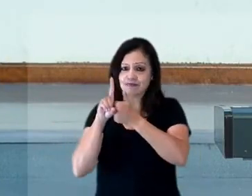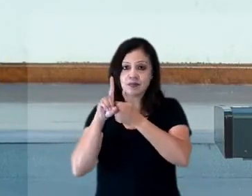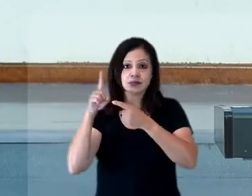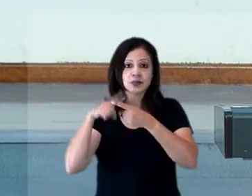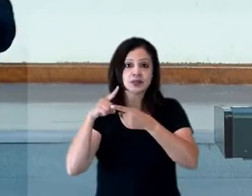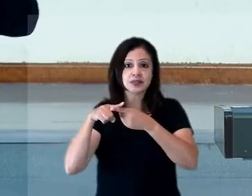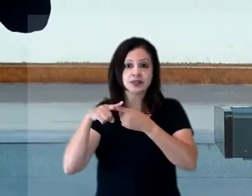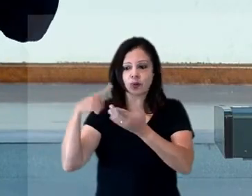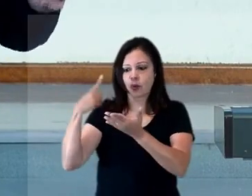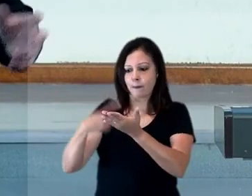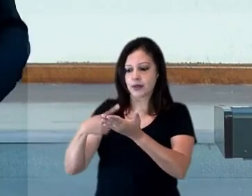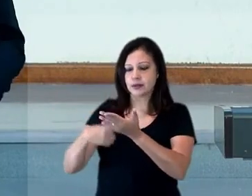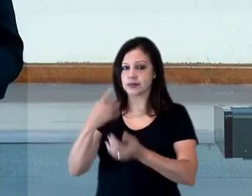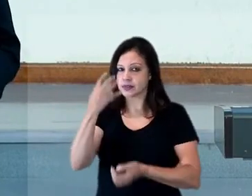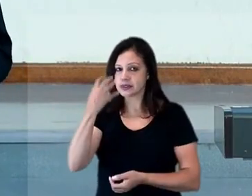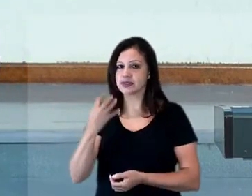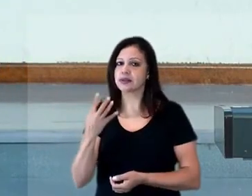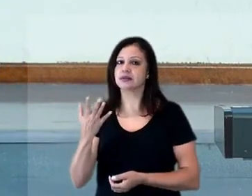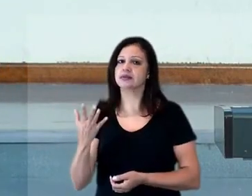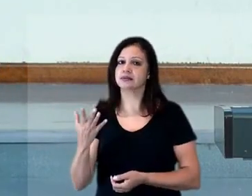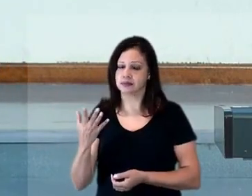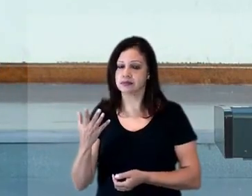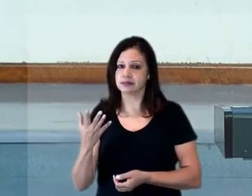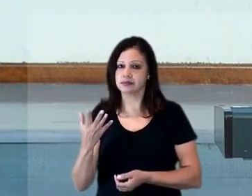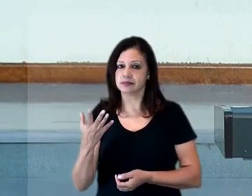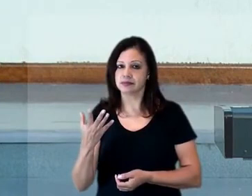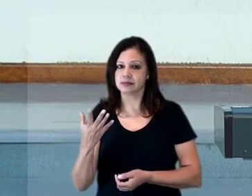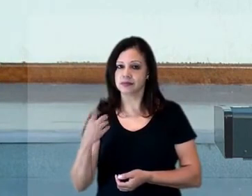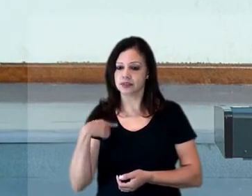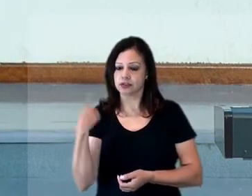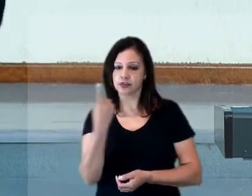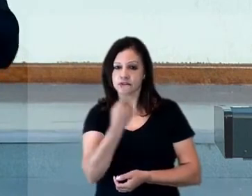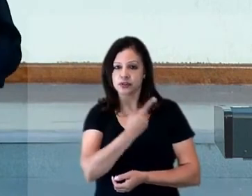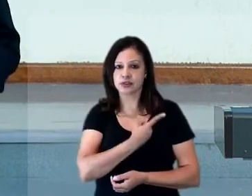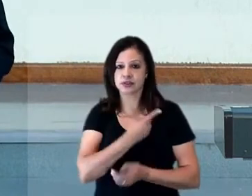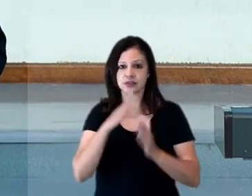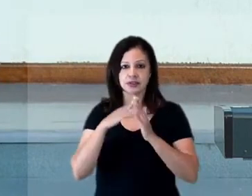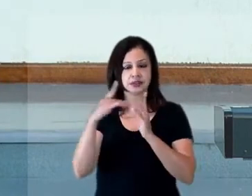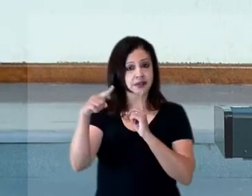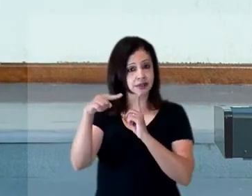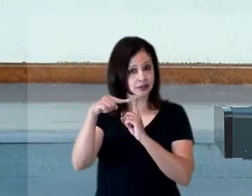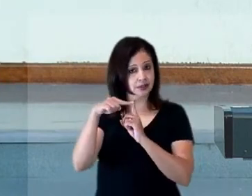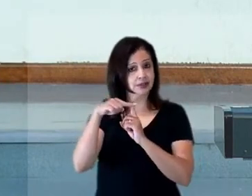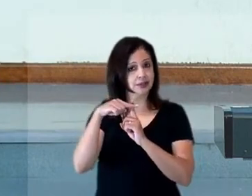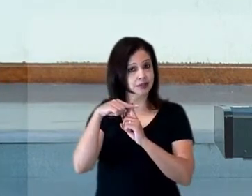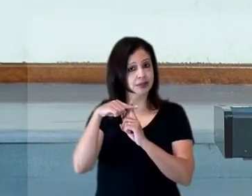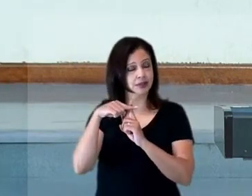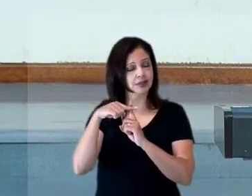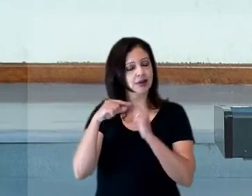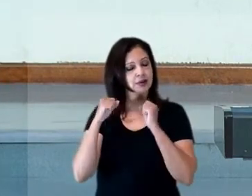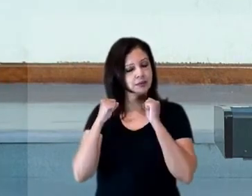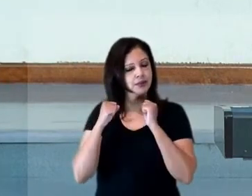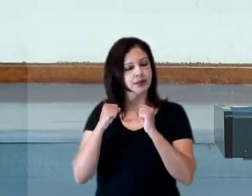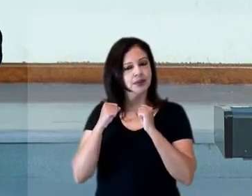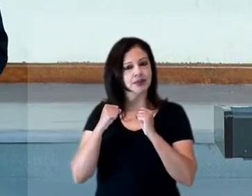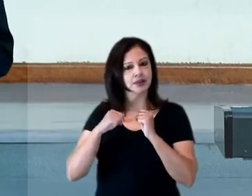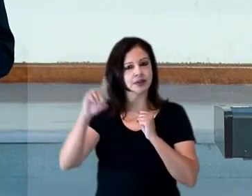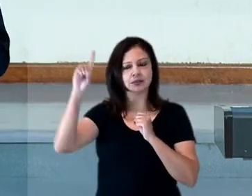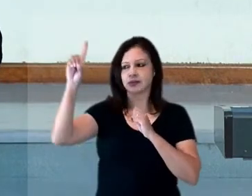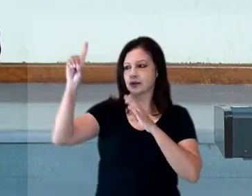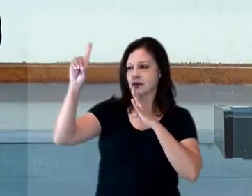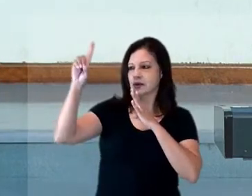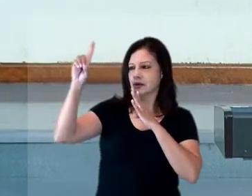ele, ao contrário do resto da multidão. Nós, como igreja, temos condição de conhecer a cada dia o Senhor